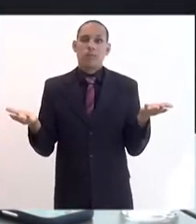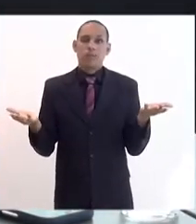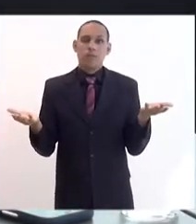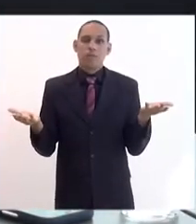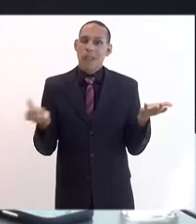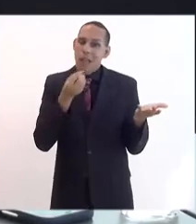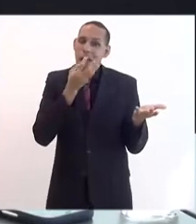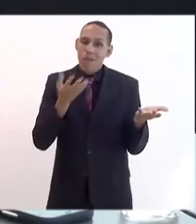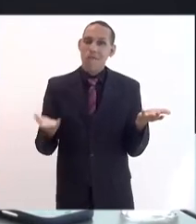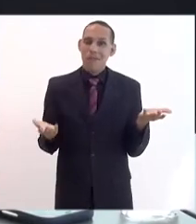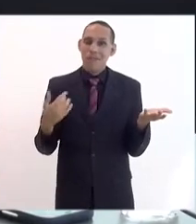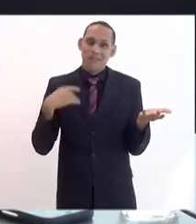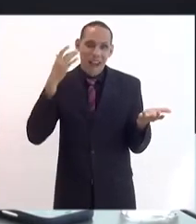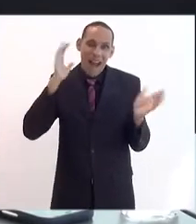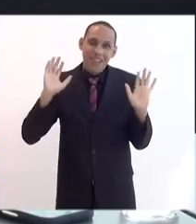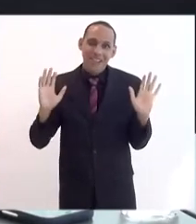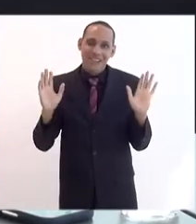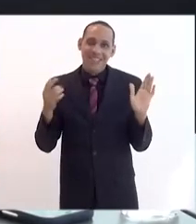bom,